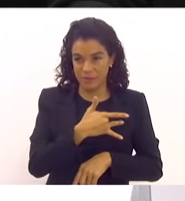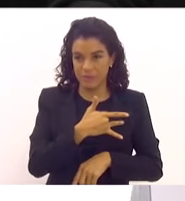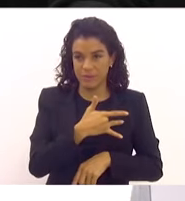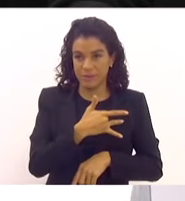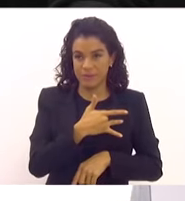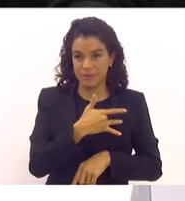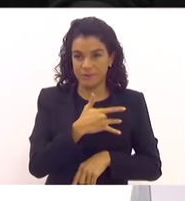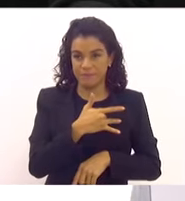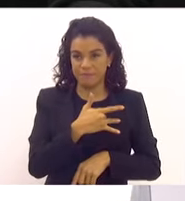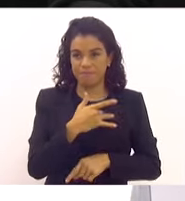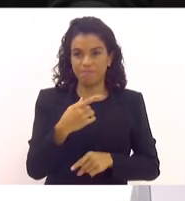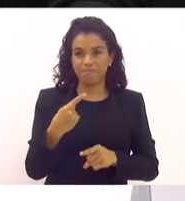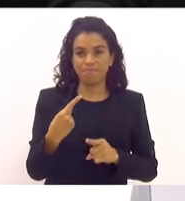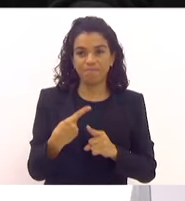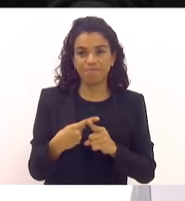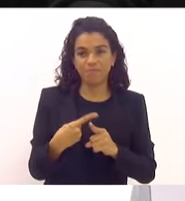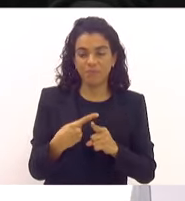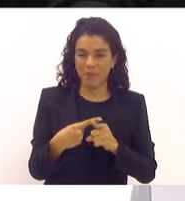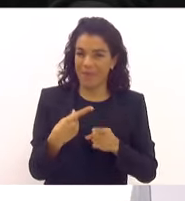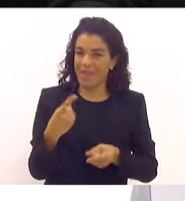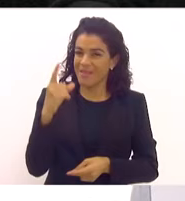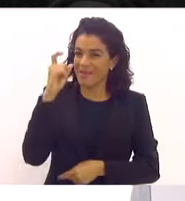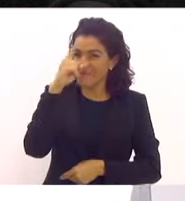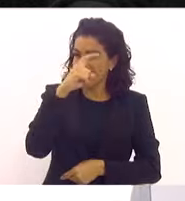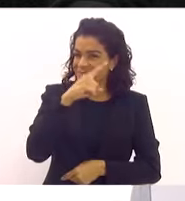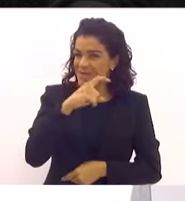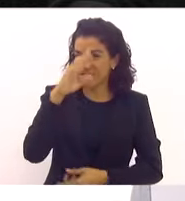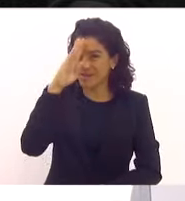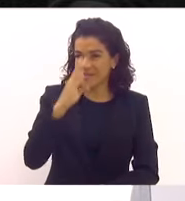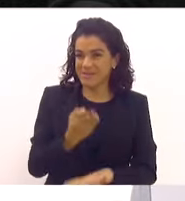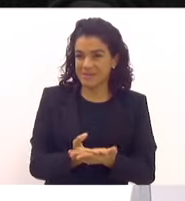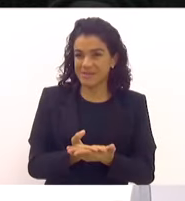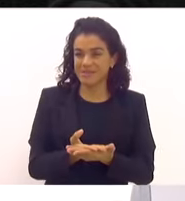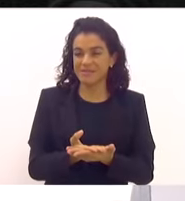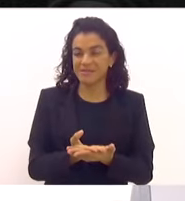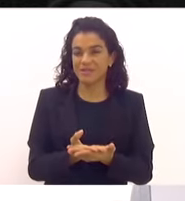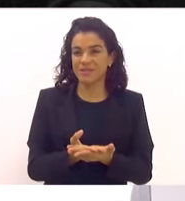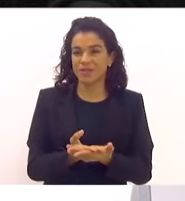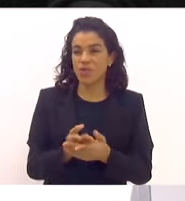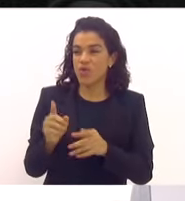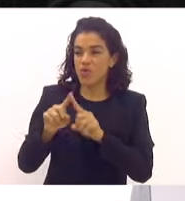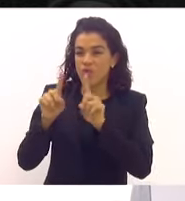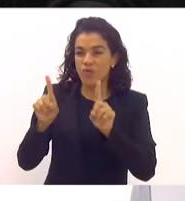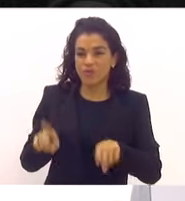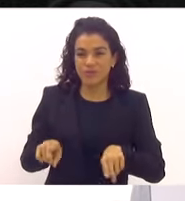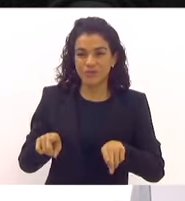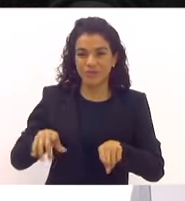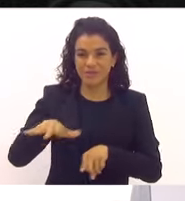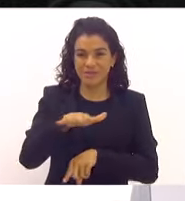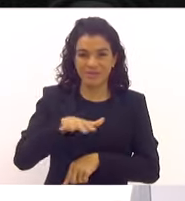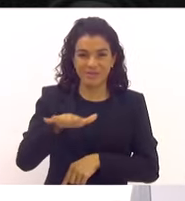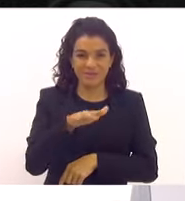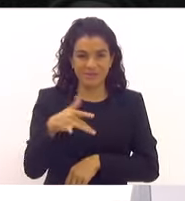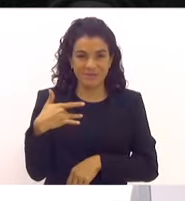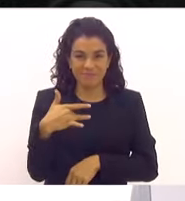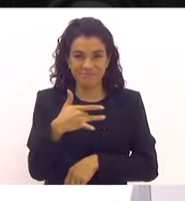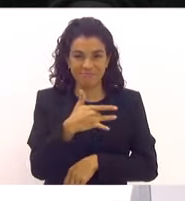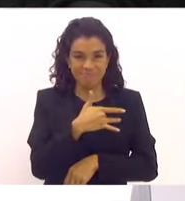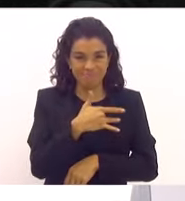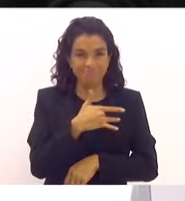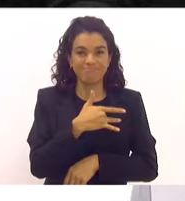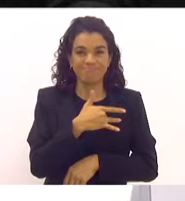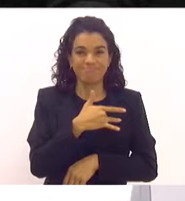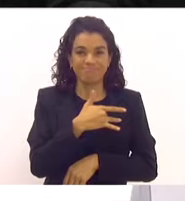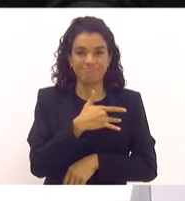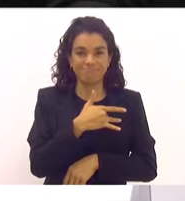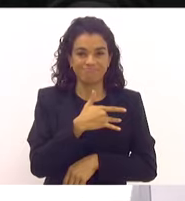Porque eu não, é difícil acreditar que um servidor, né, de